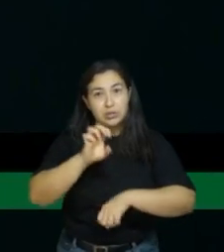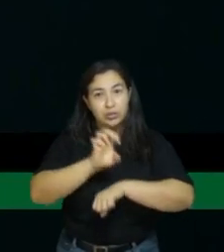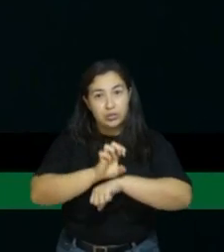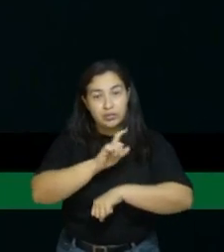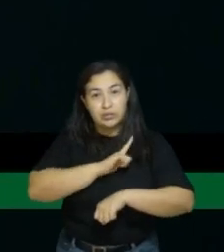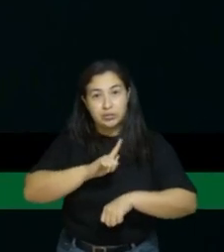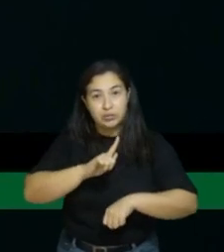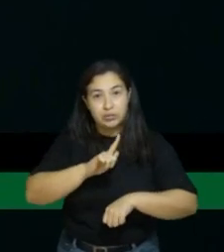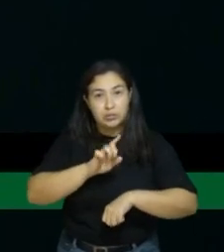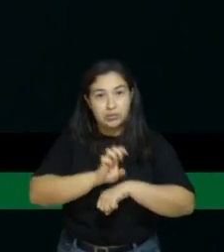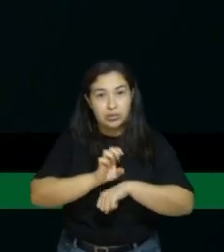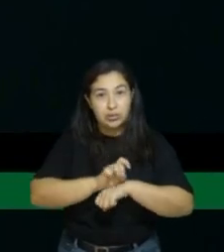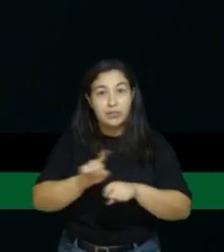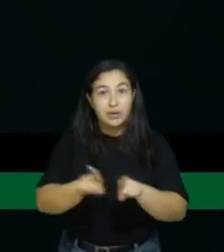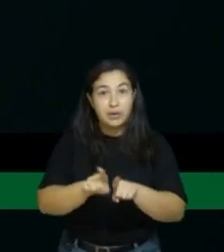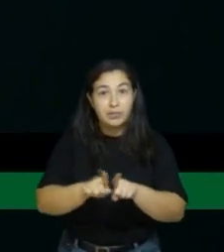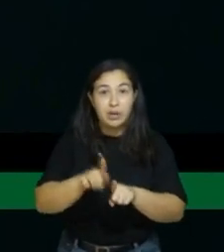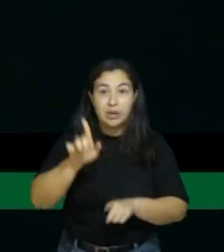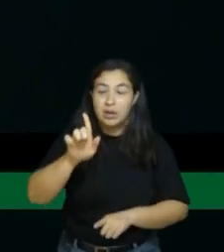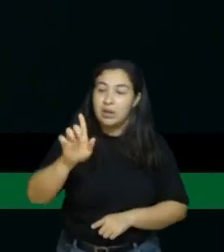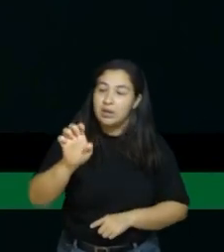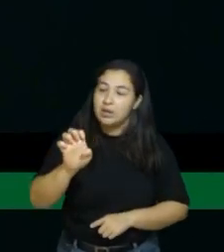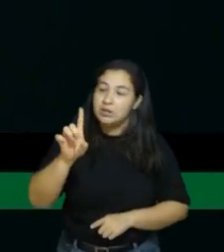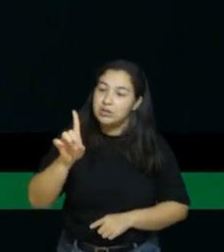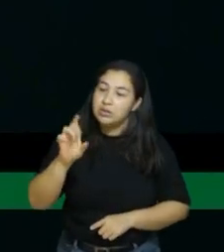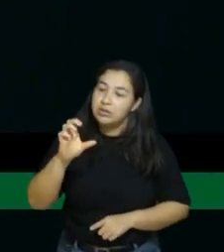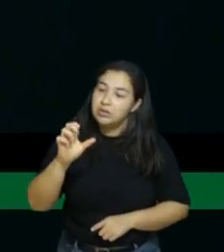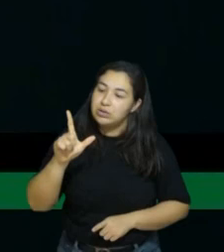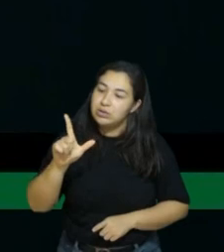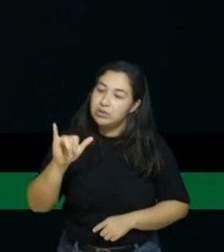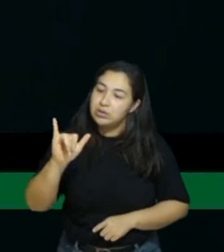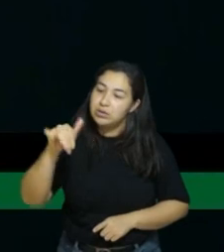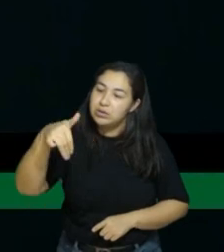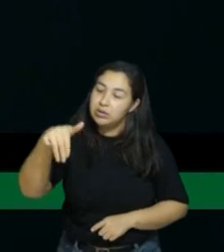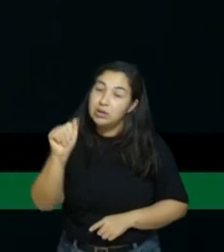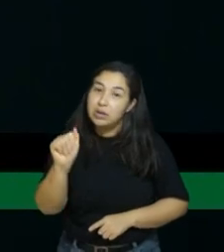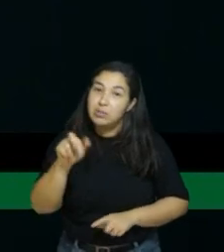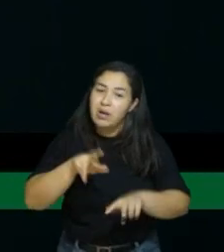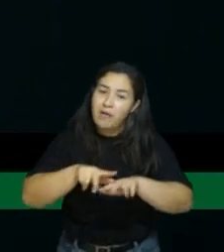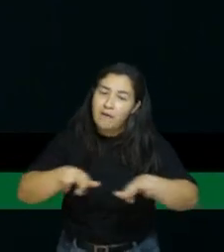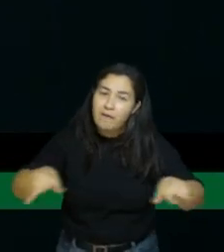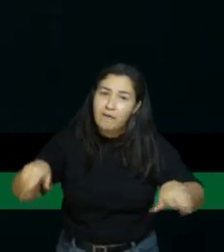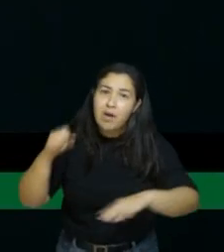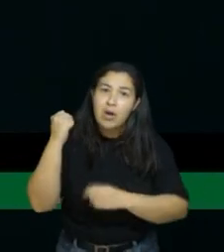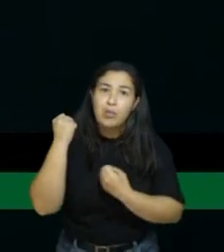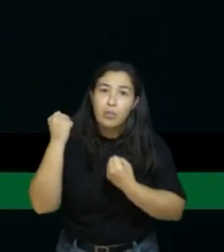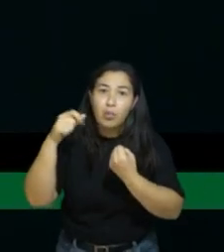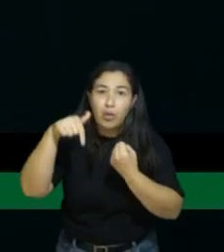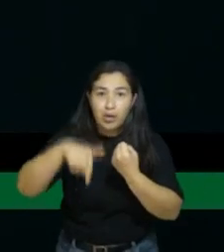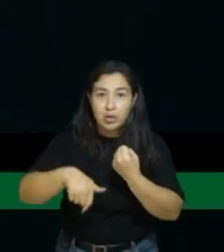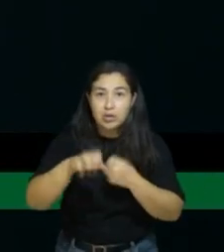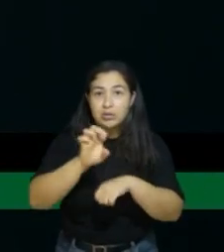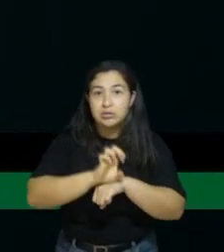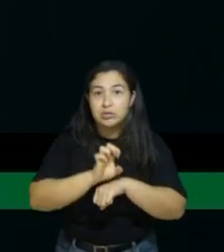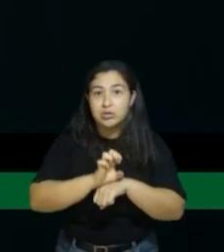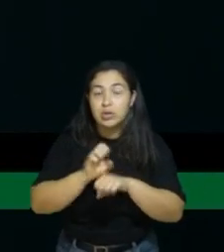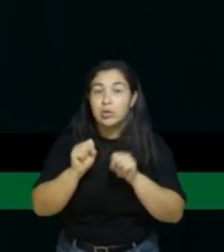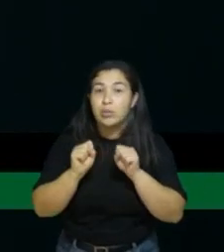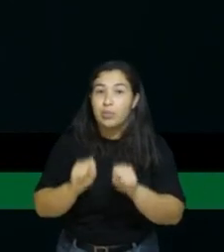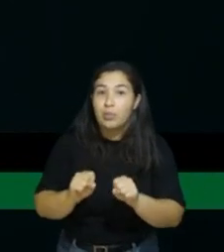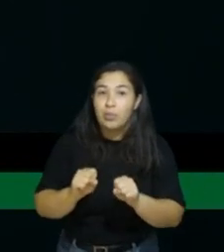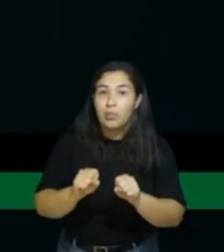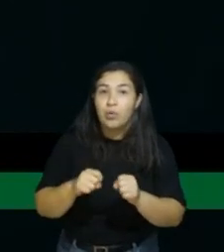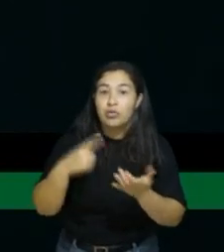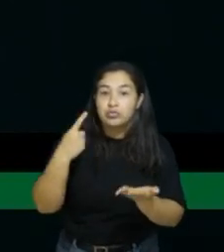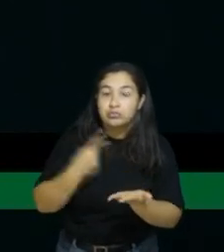G clima dos diferentes poderes que são constituídos aqui no nosso estado para que tenhamos uma